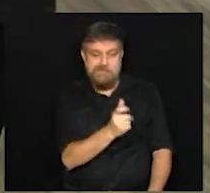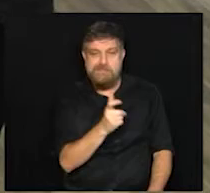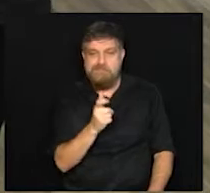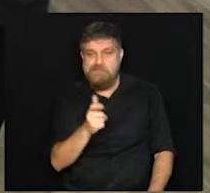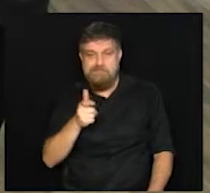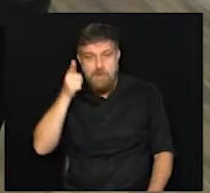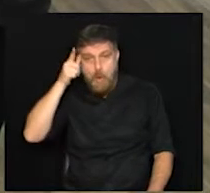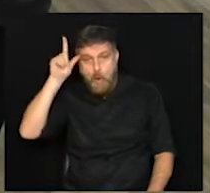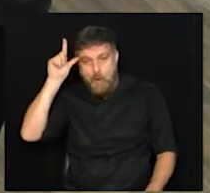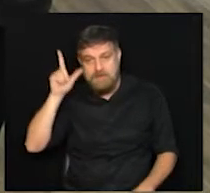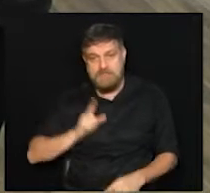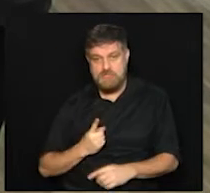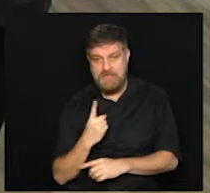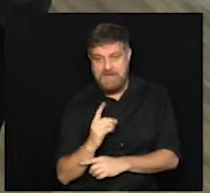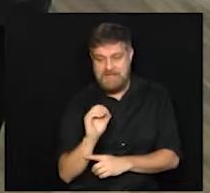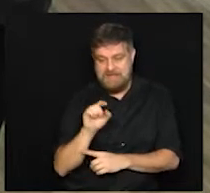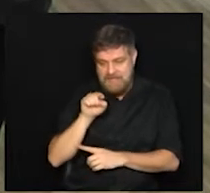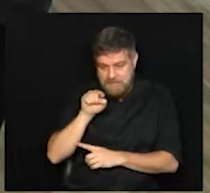ontem foi de